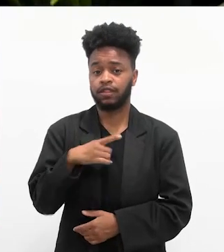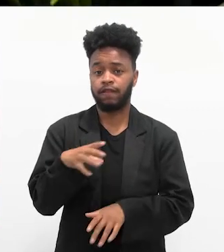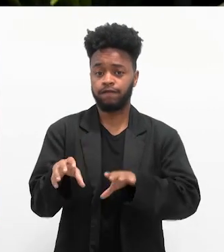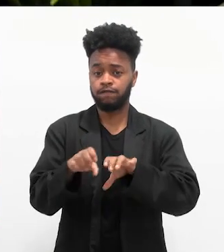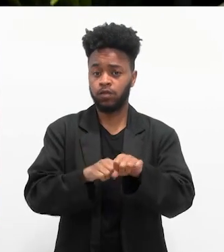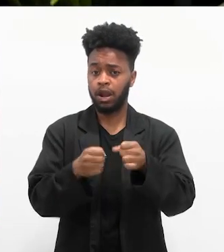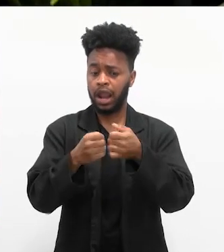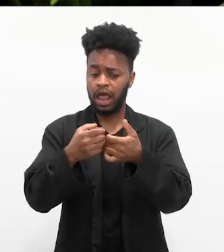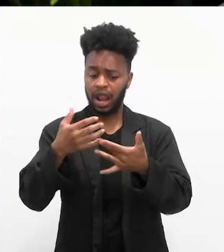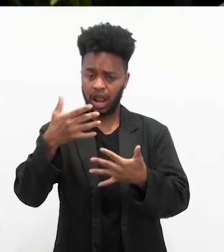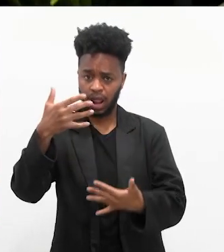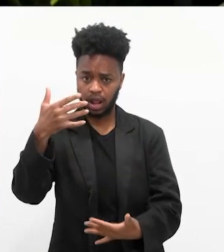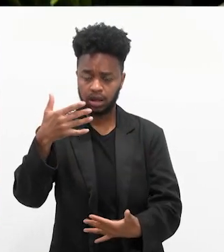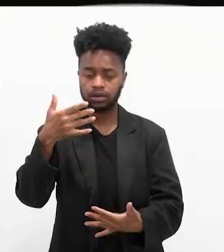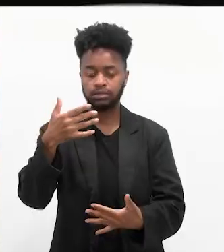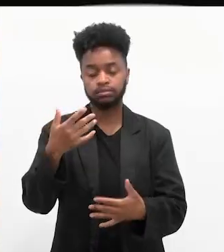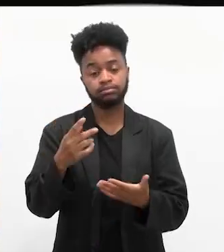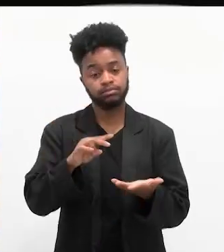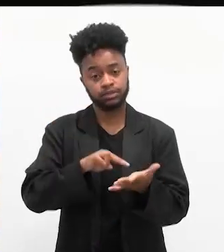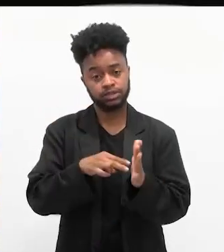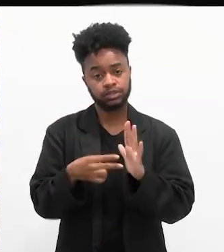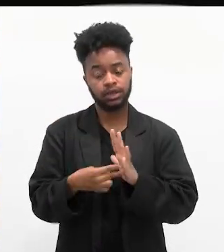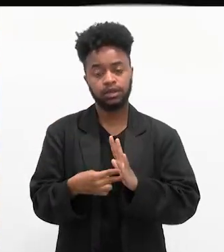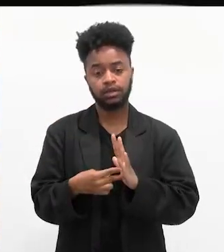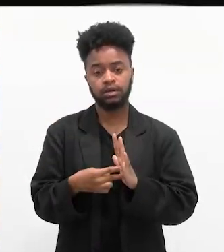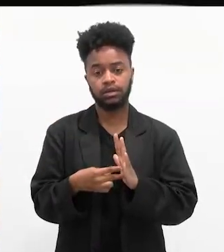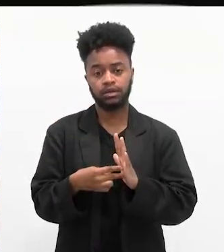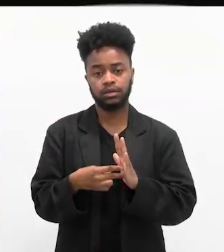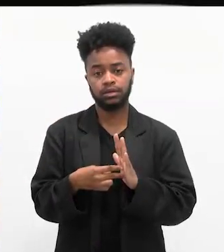a sua formação,